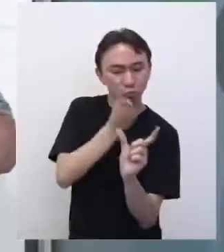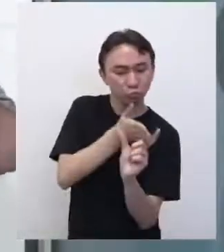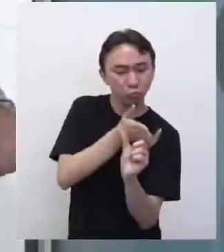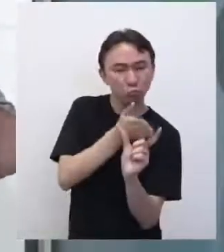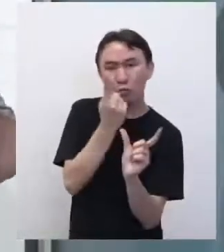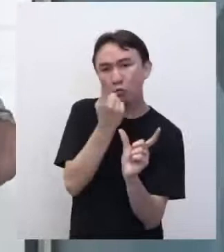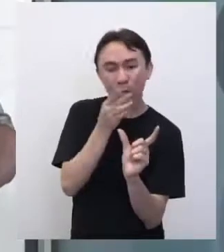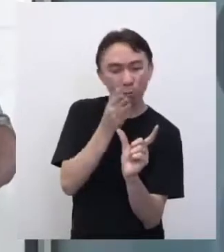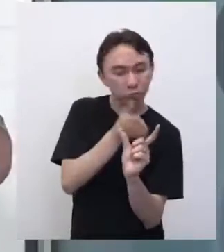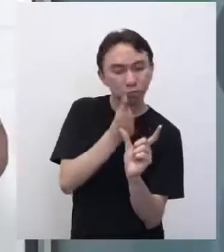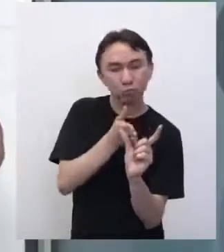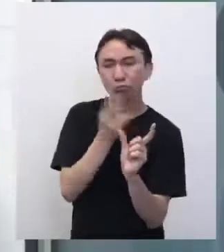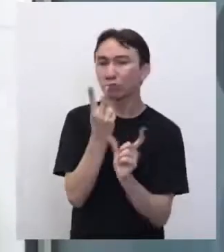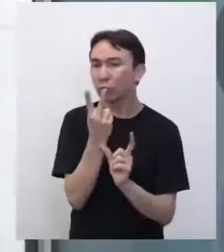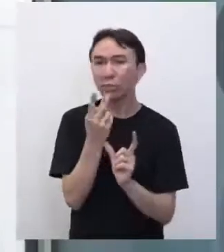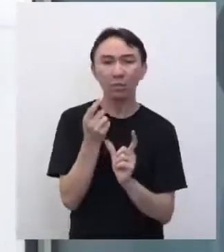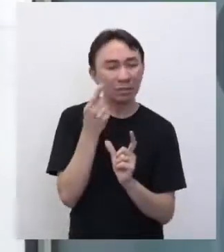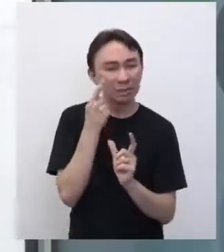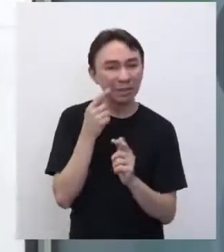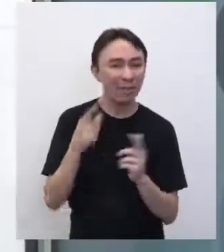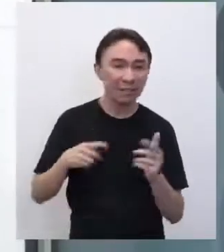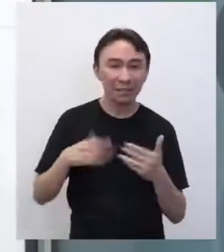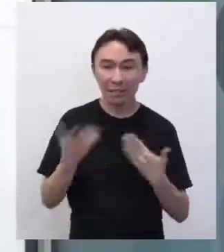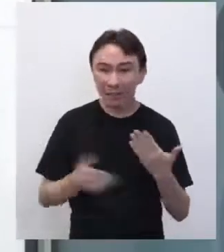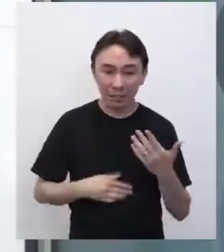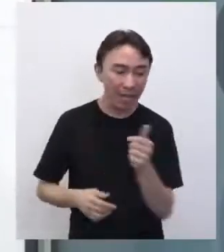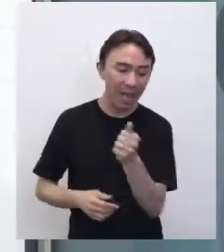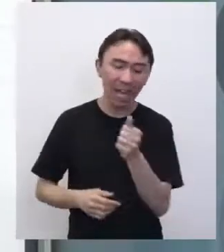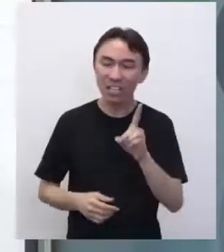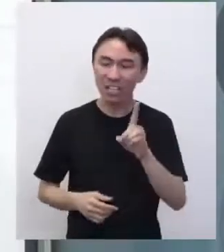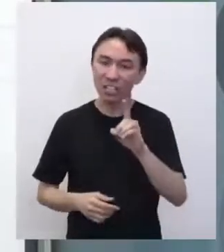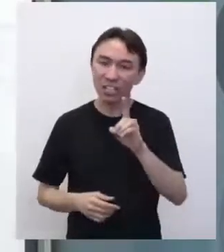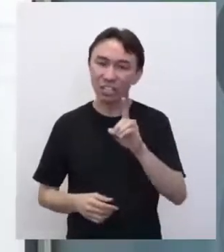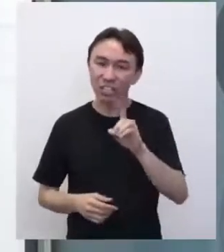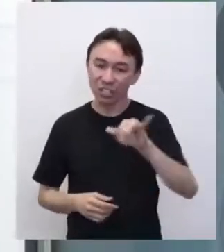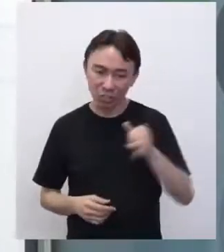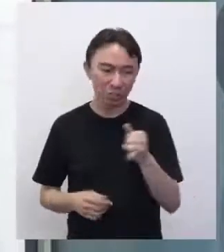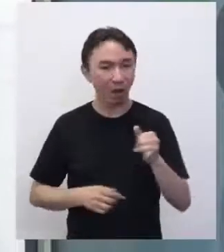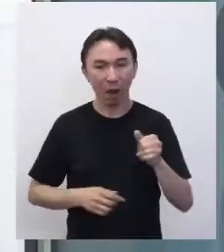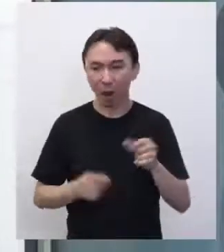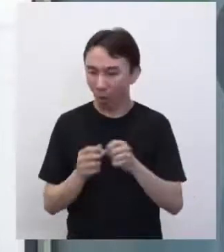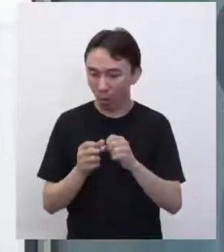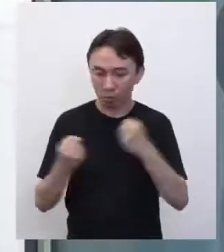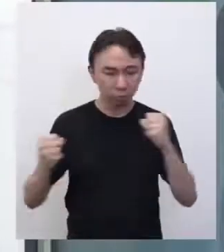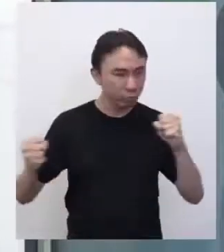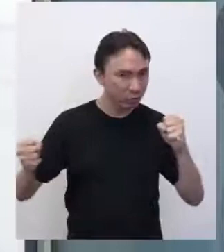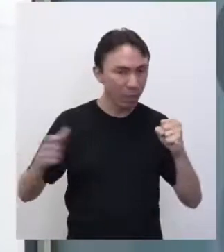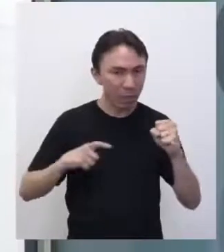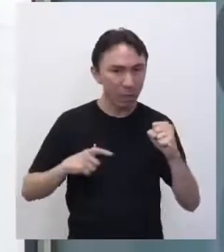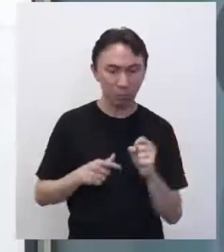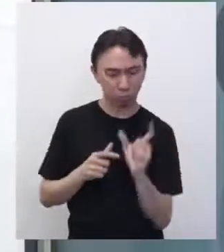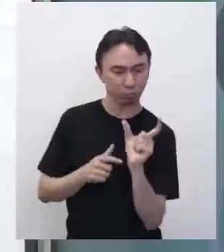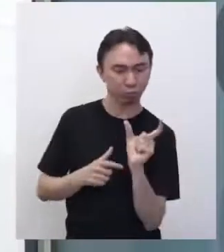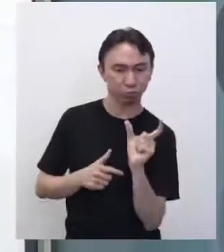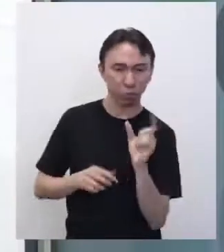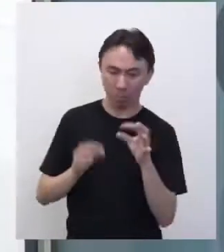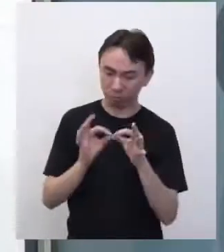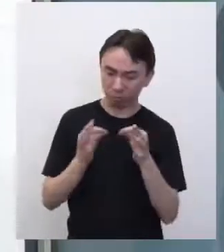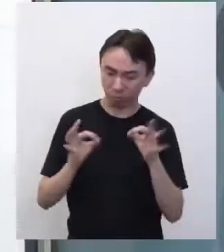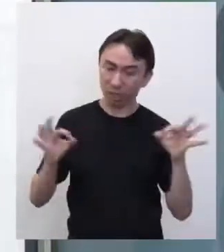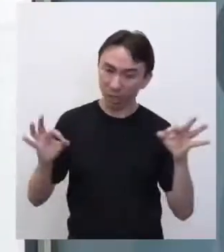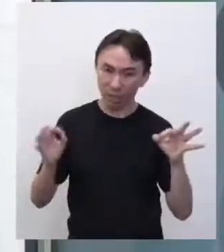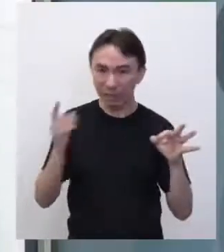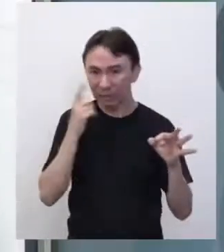quando o adjetivo é longo, quando eu falo adjetivo longo é porque a palavra é grande. Estou falando de uma palavra que, né, não é pequenininha, eu não consigo escrever ela num